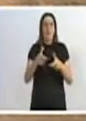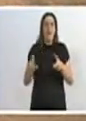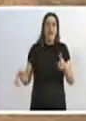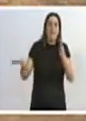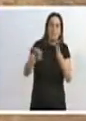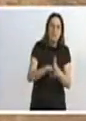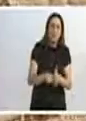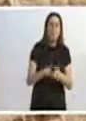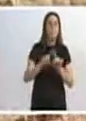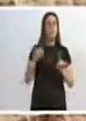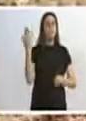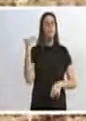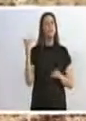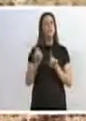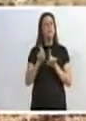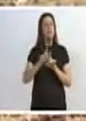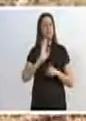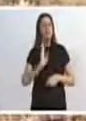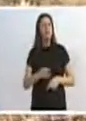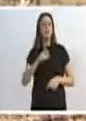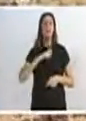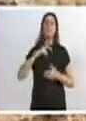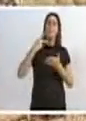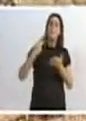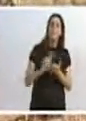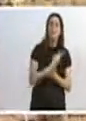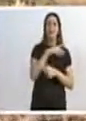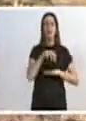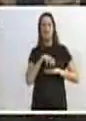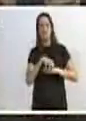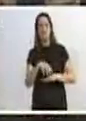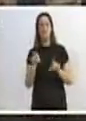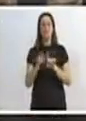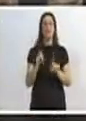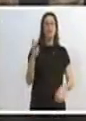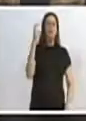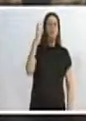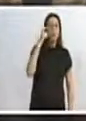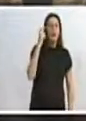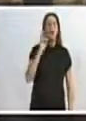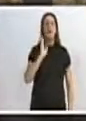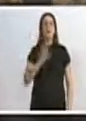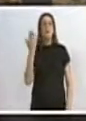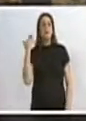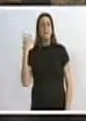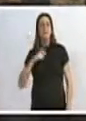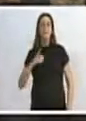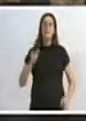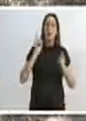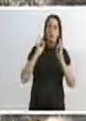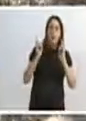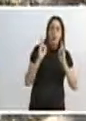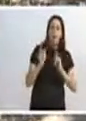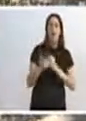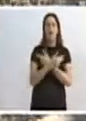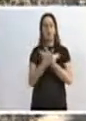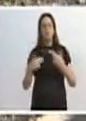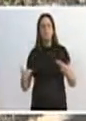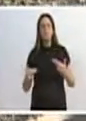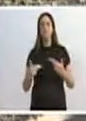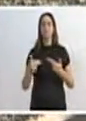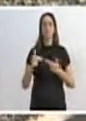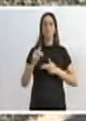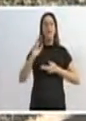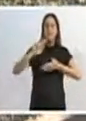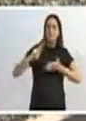atrações turísticas, culturais, e aqui tantos outros eventos, school rock, tantos outros lá realizados,